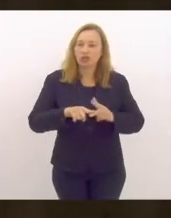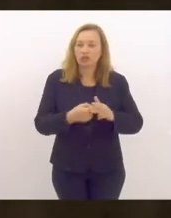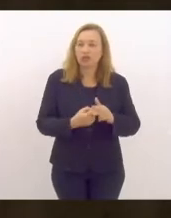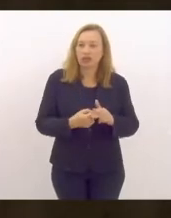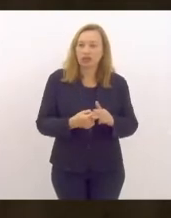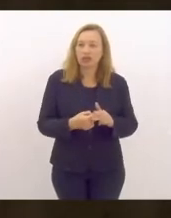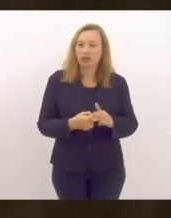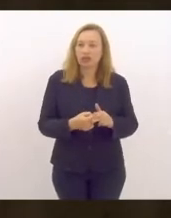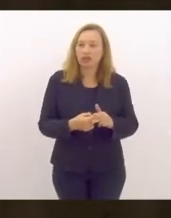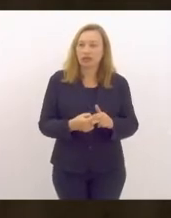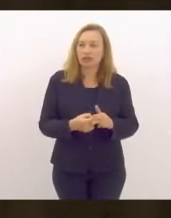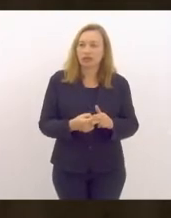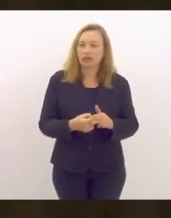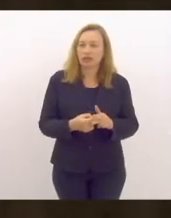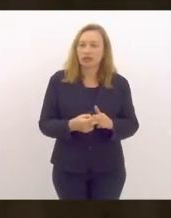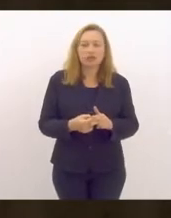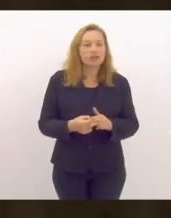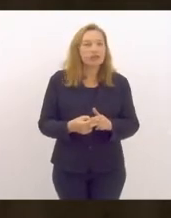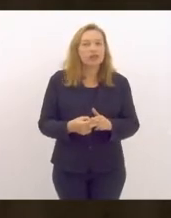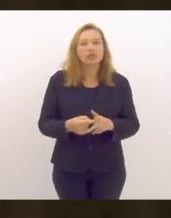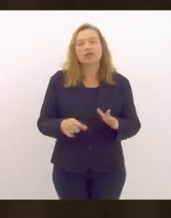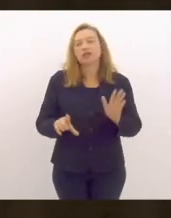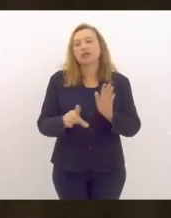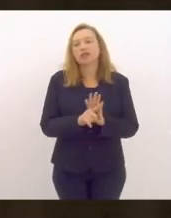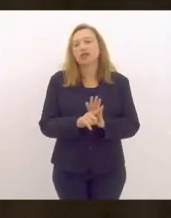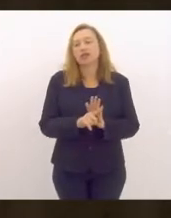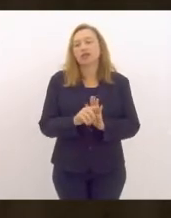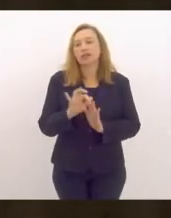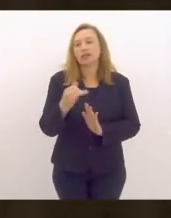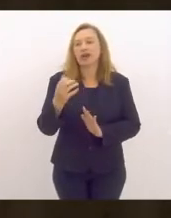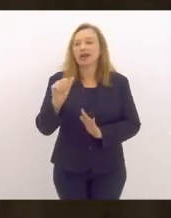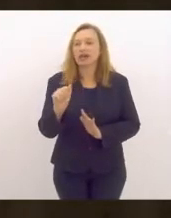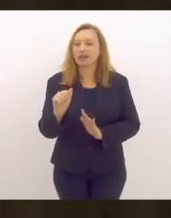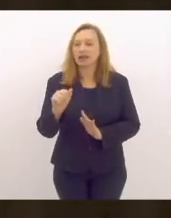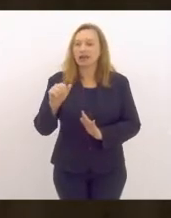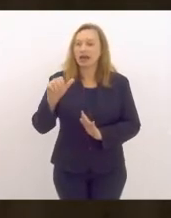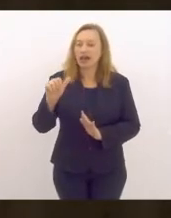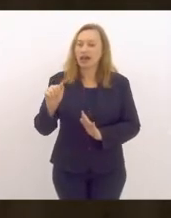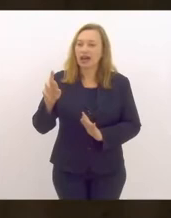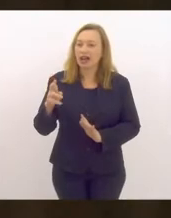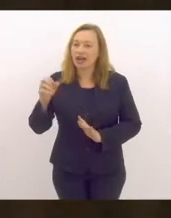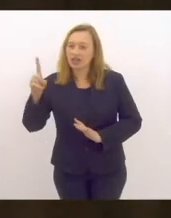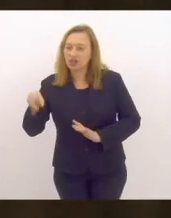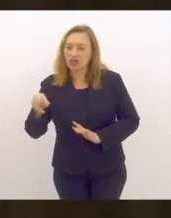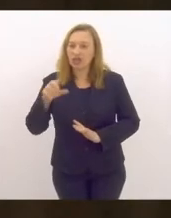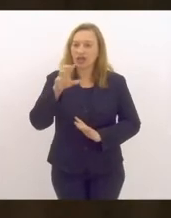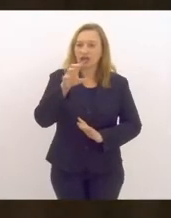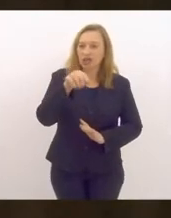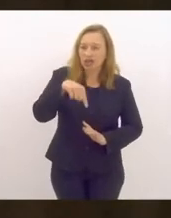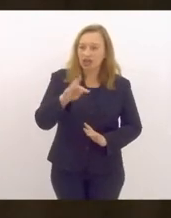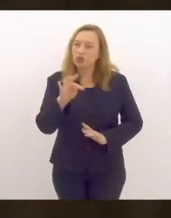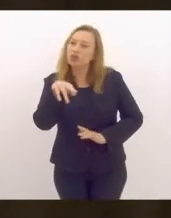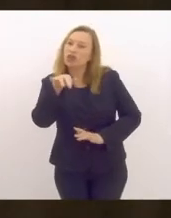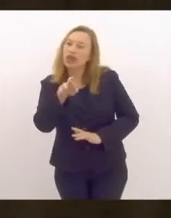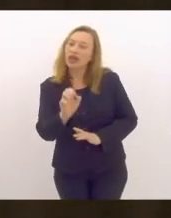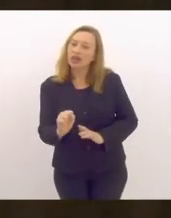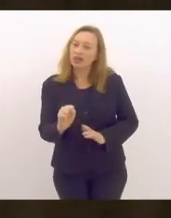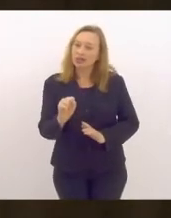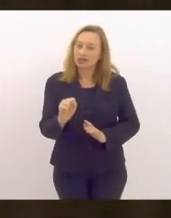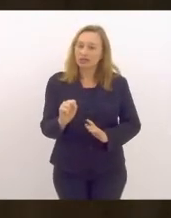Altera-se. Para efeito desta lei, entende-se por baiana de Acarajé as quituteiras que, de forma autônoma